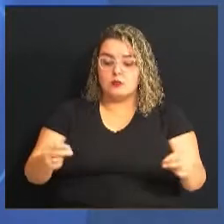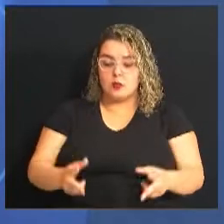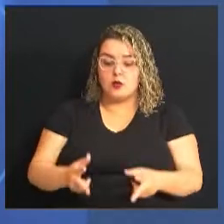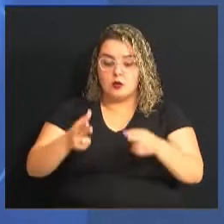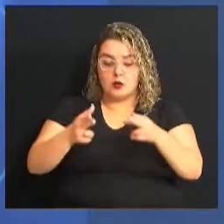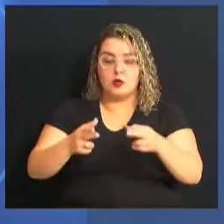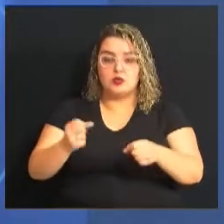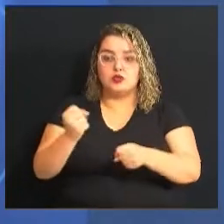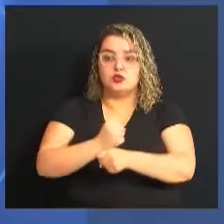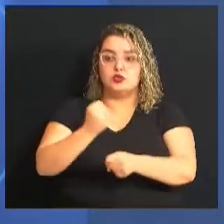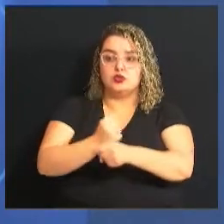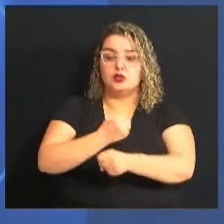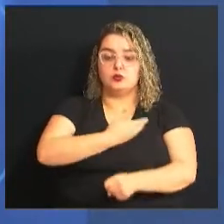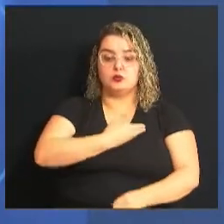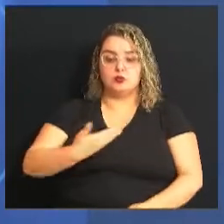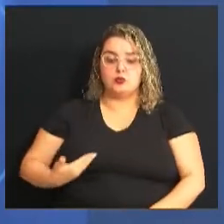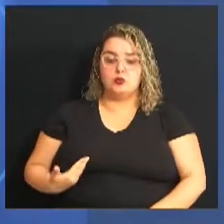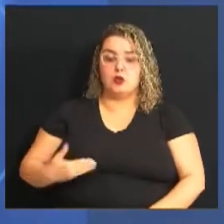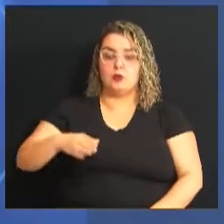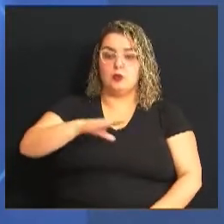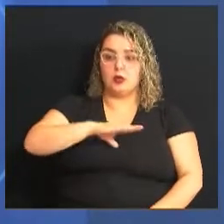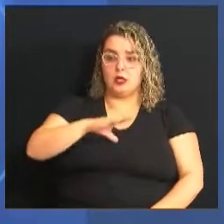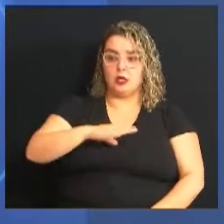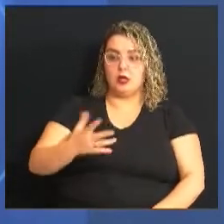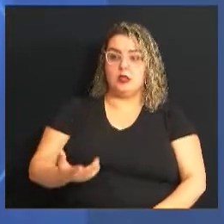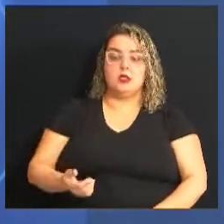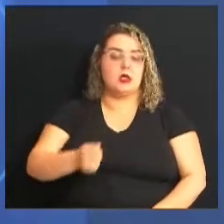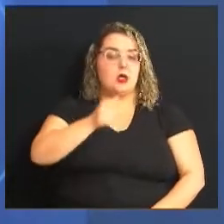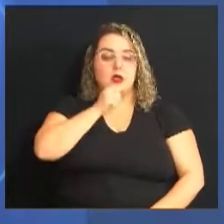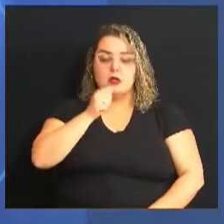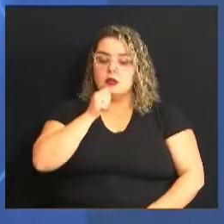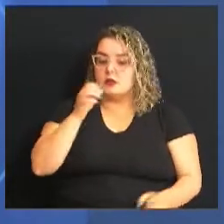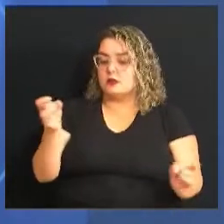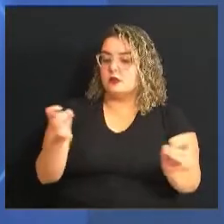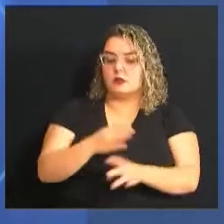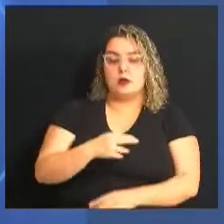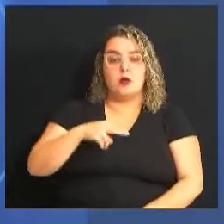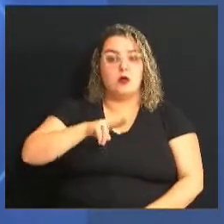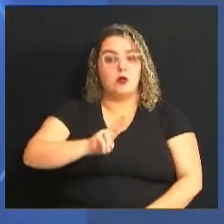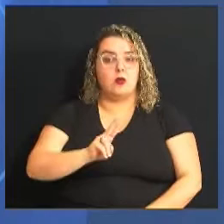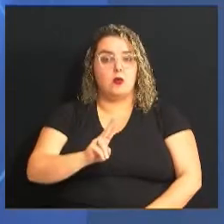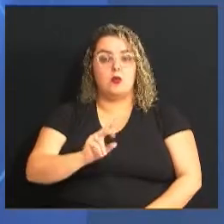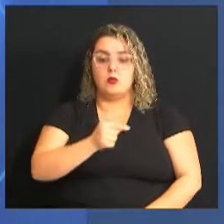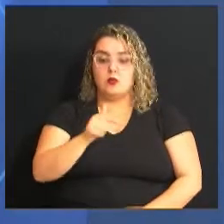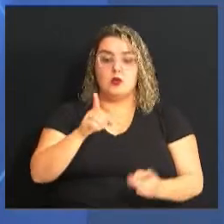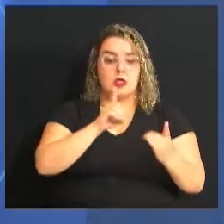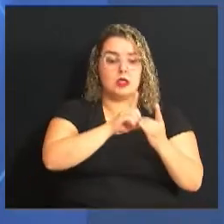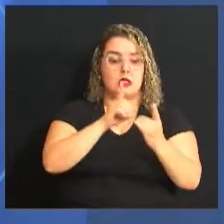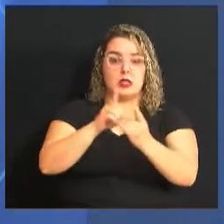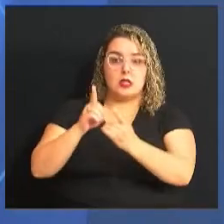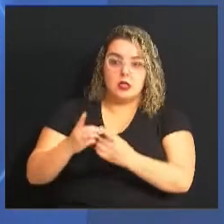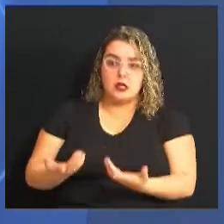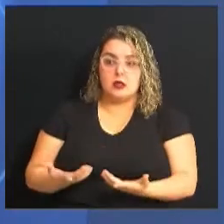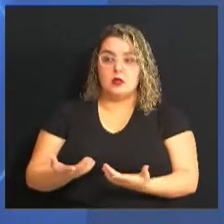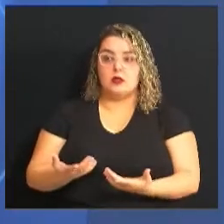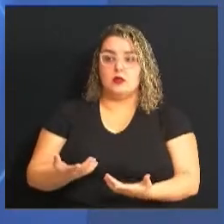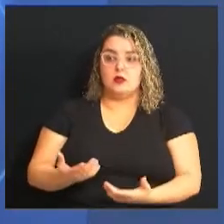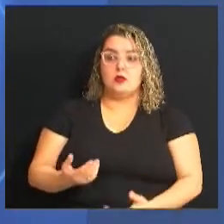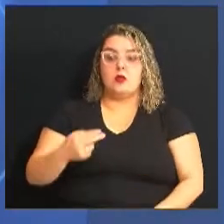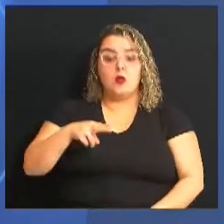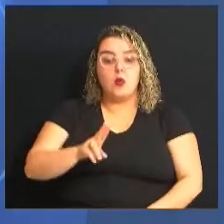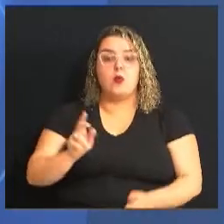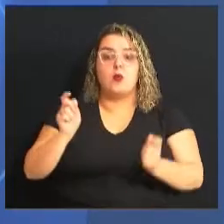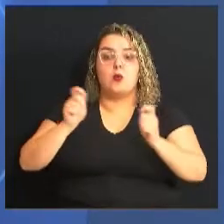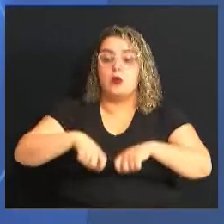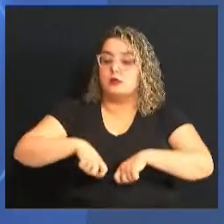públicas municipais que estejam incompletas ou sem condições de atender a população ou ainda impossibilitadas